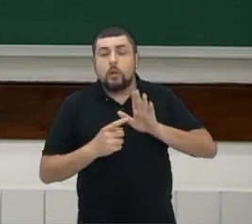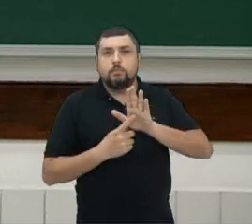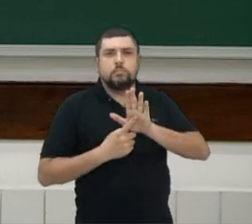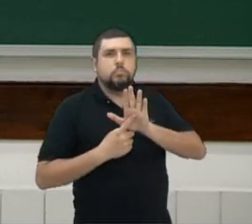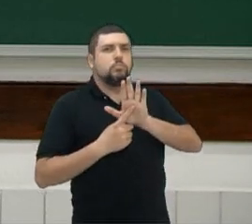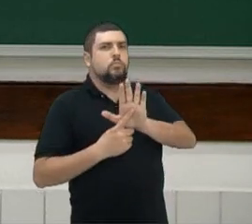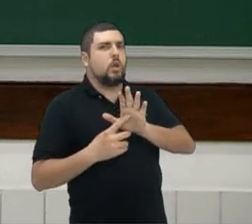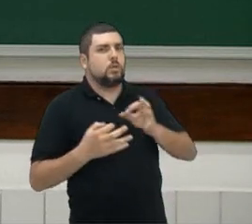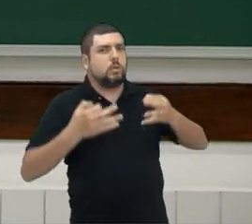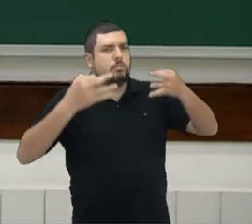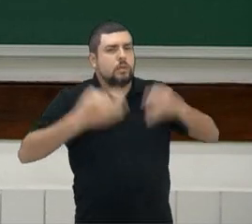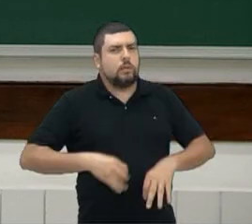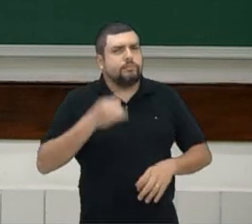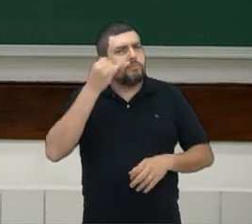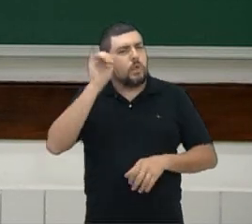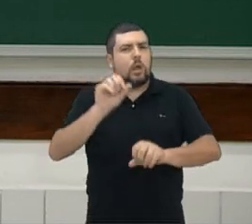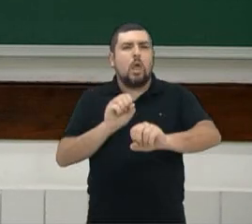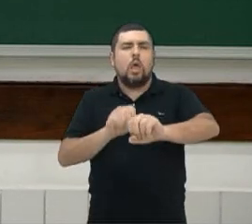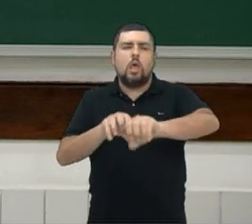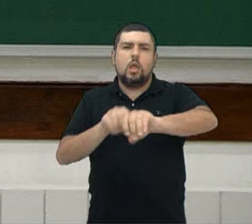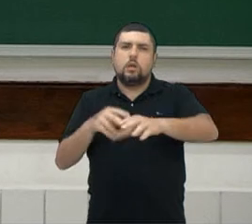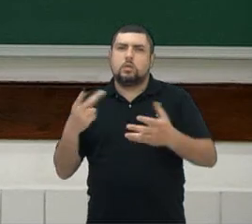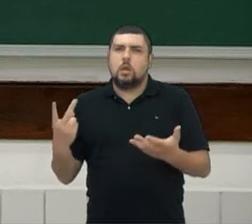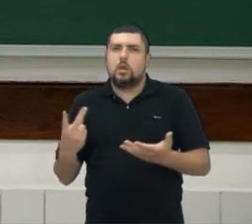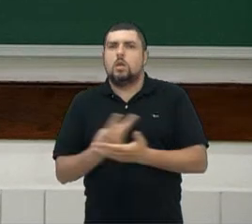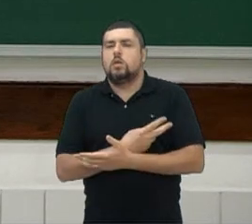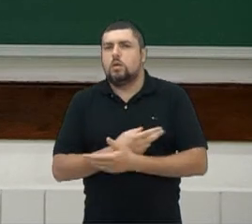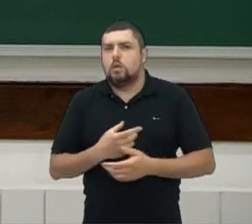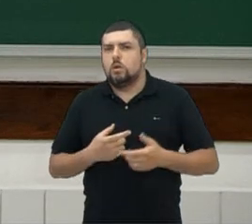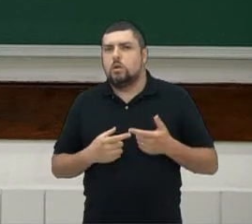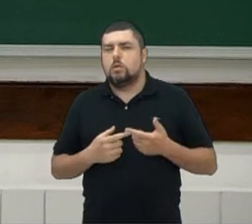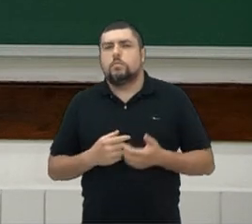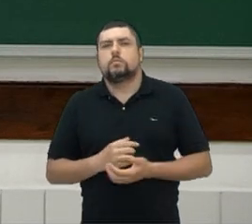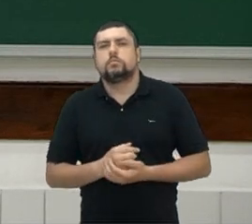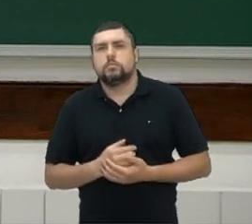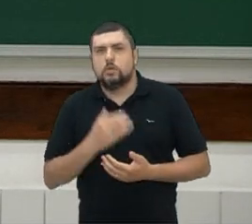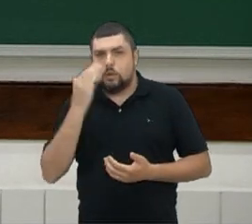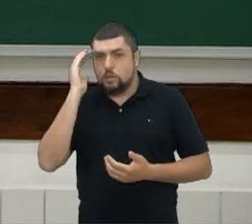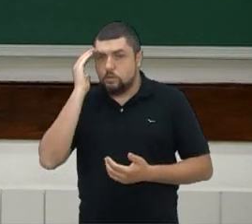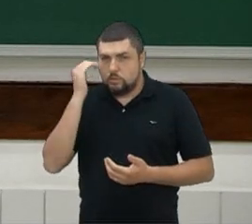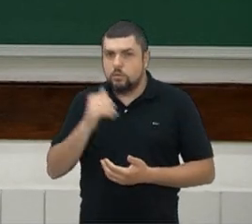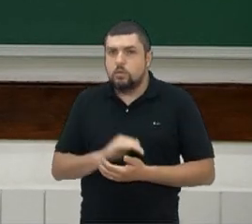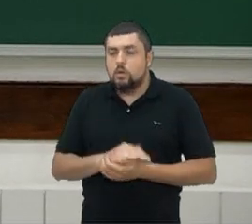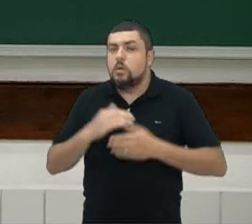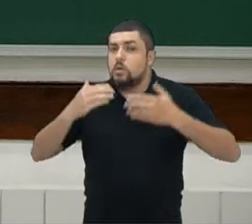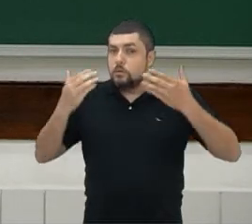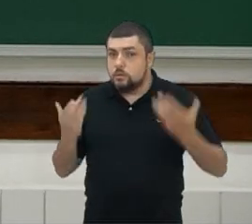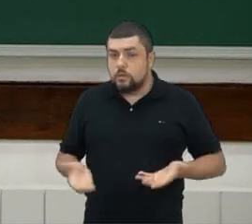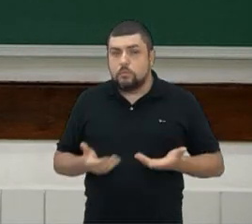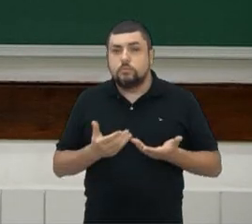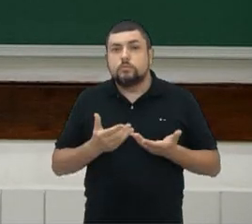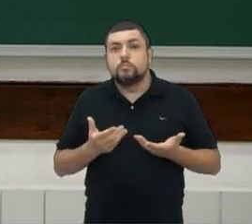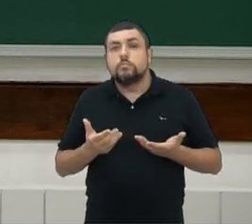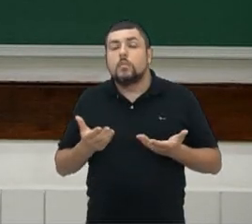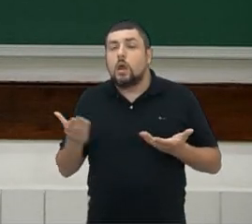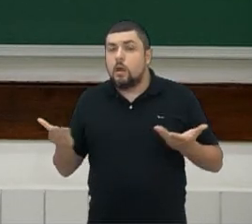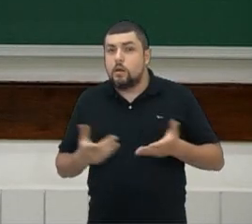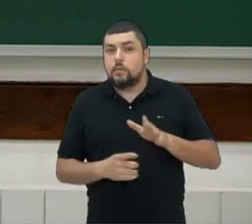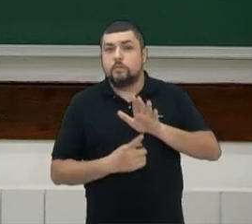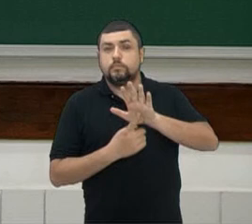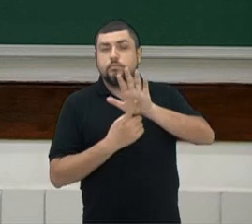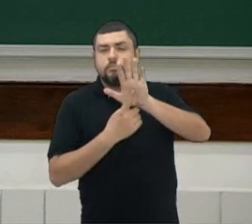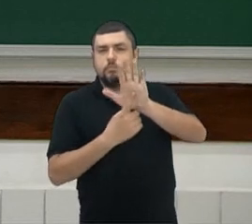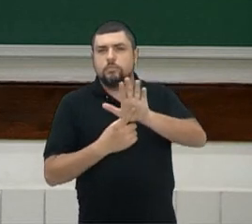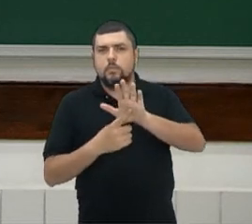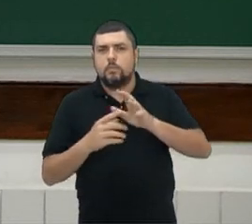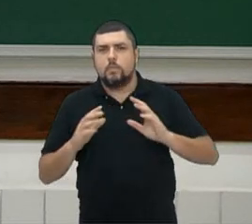outro, para não falar uma coisa aqui que estaria fora de contexto ou errado o nome. Então, estou mostrando aqui o